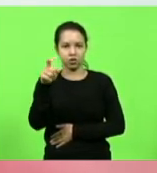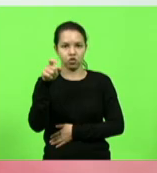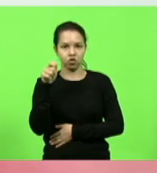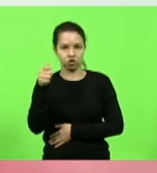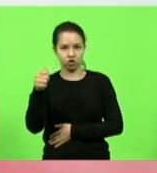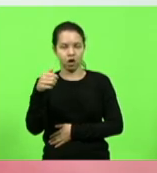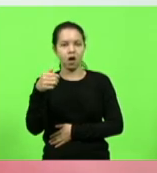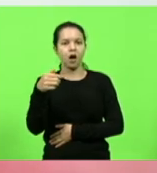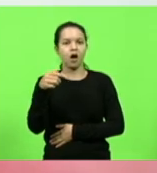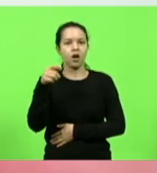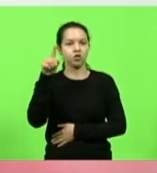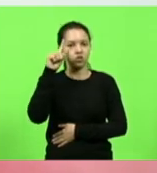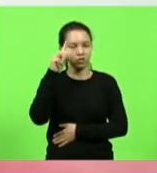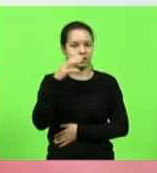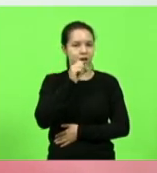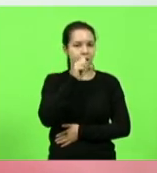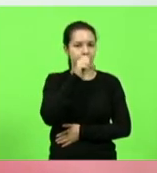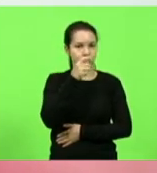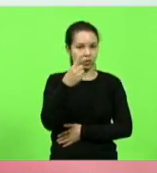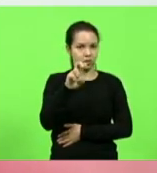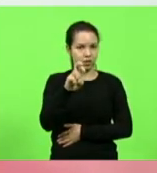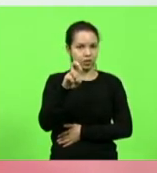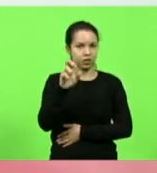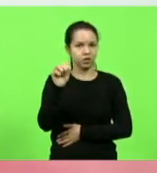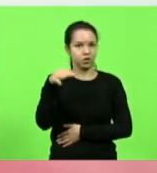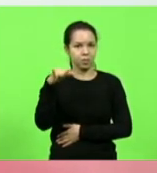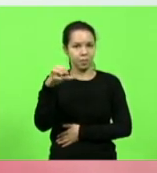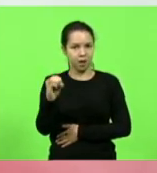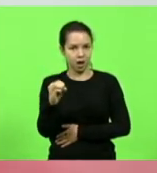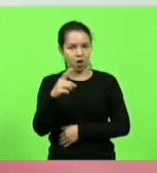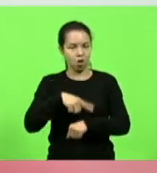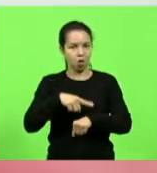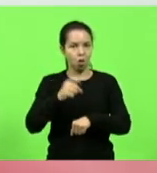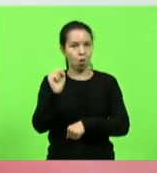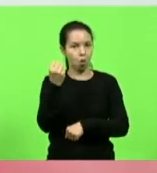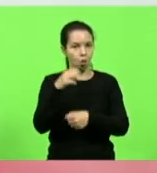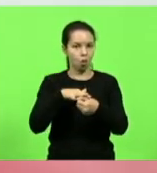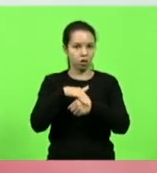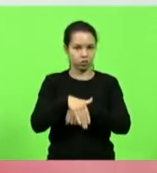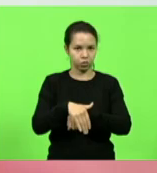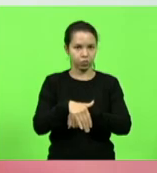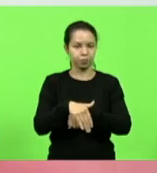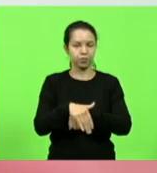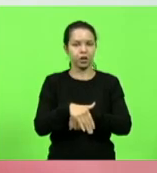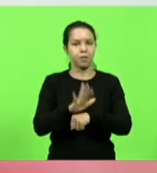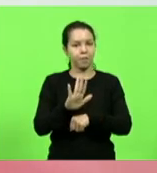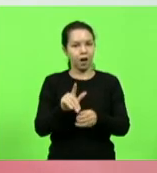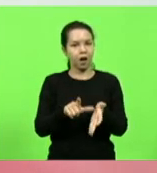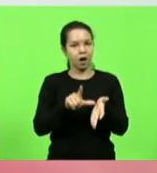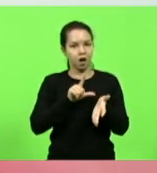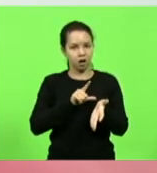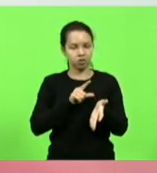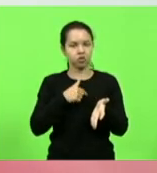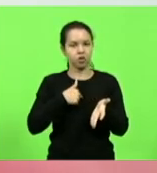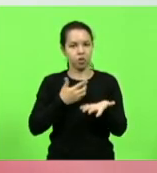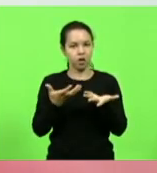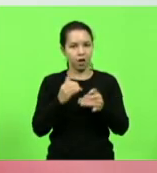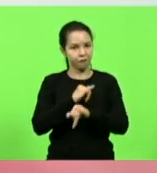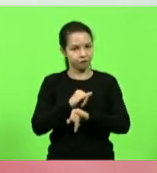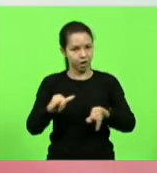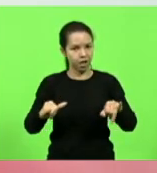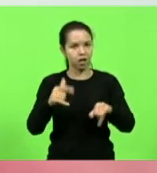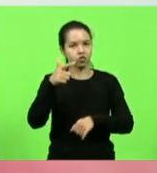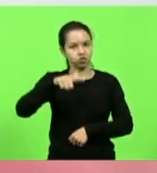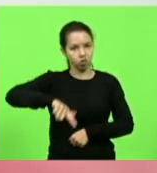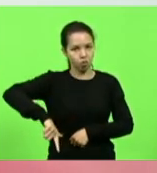15 de maio, às 20 horas. Queremos aqui, antes de qualquer coisa, dizer mais uma vez